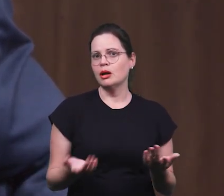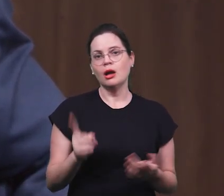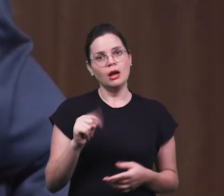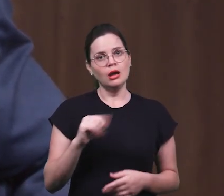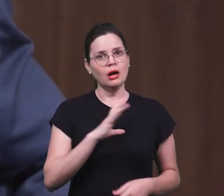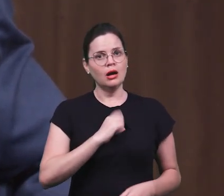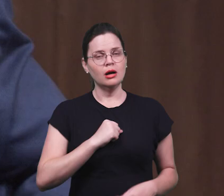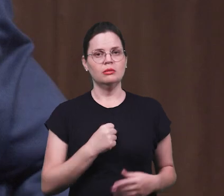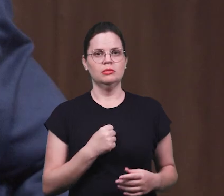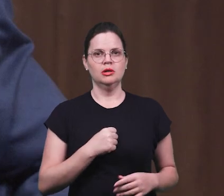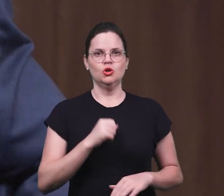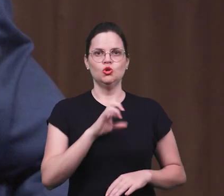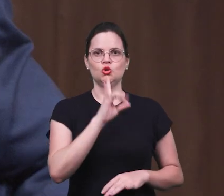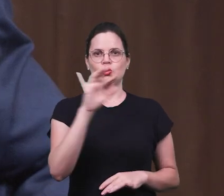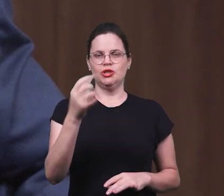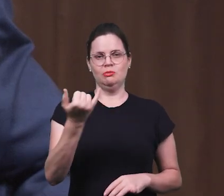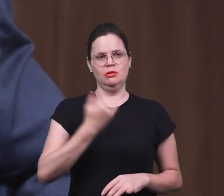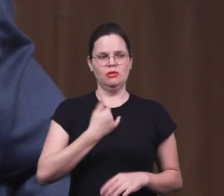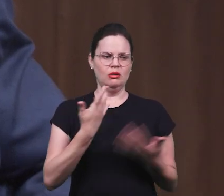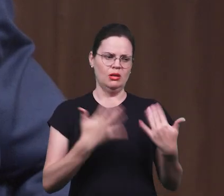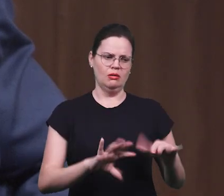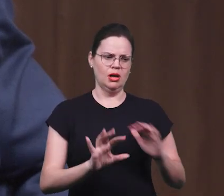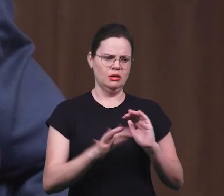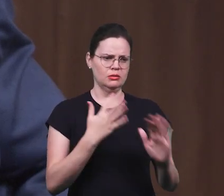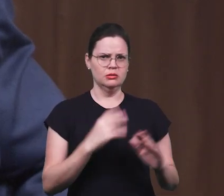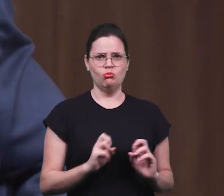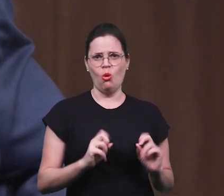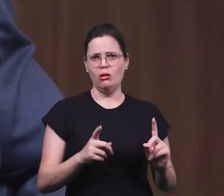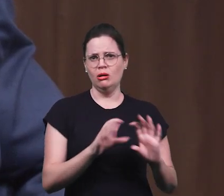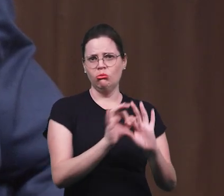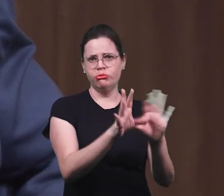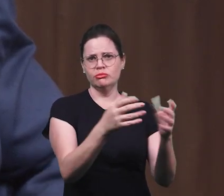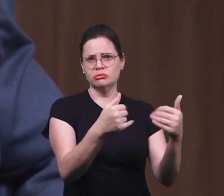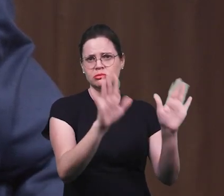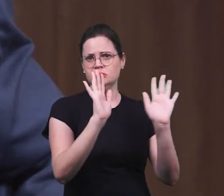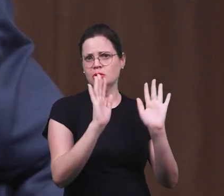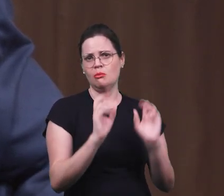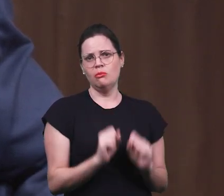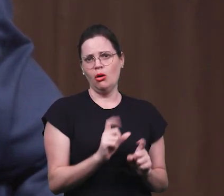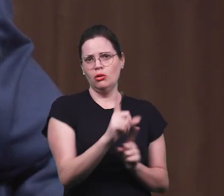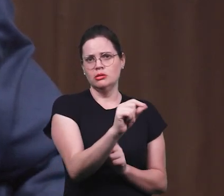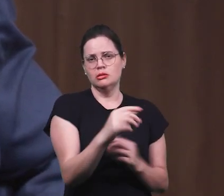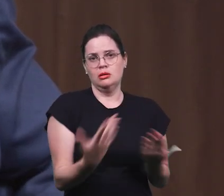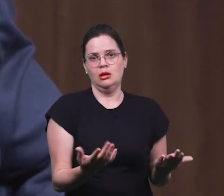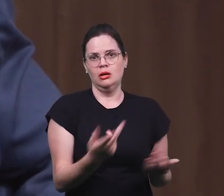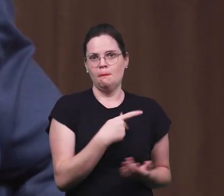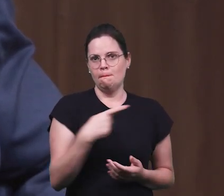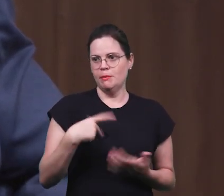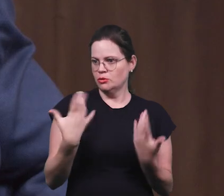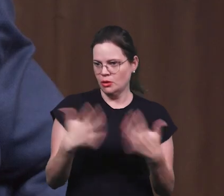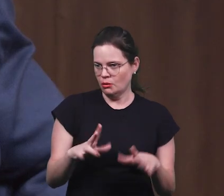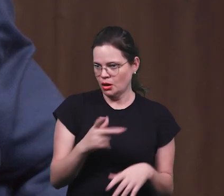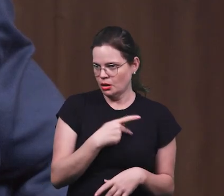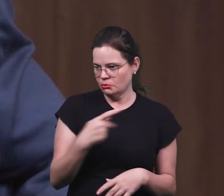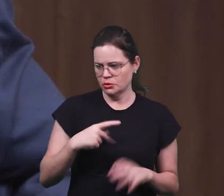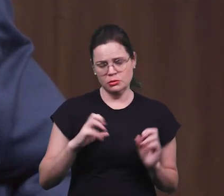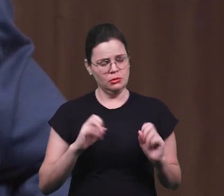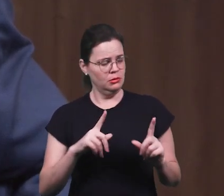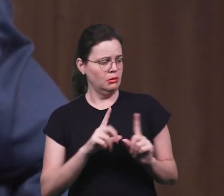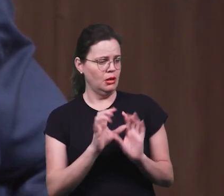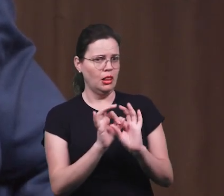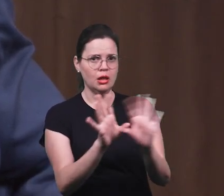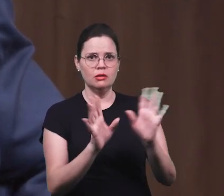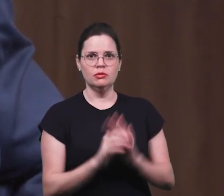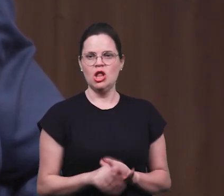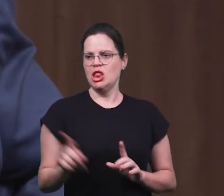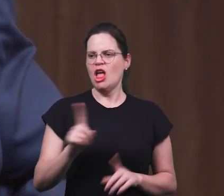dia que o irmão fala, não quero fazer parte do grupo louvor mais, não quero cantar, não vão obrigar ninguém a fazer parte de nada. O pastor não quer ser pastor também, ninguém vai obrigar a ser pastor. Não, você tem